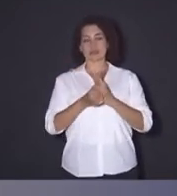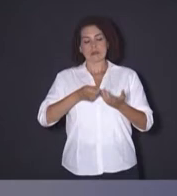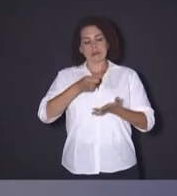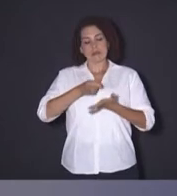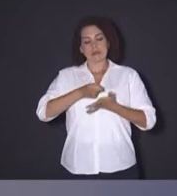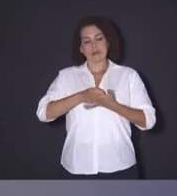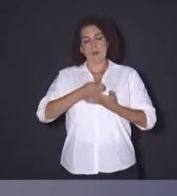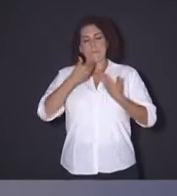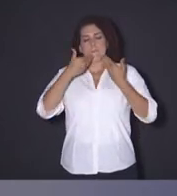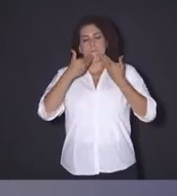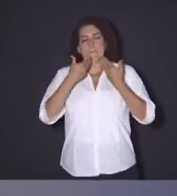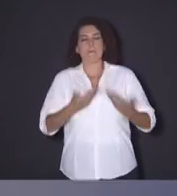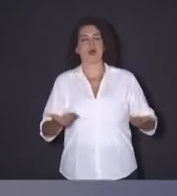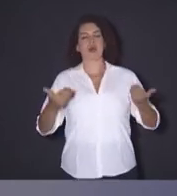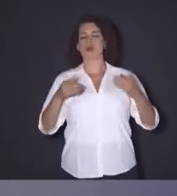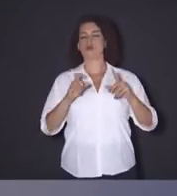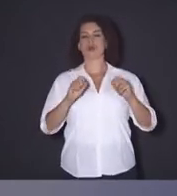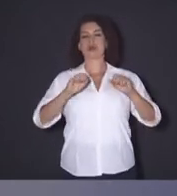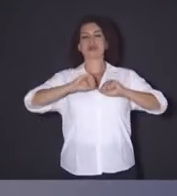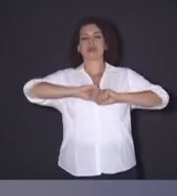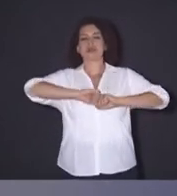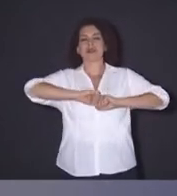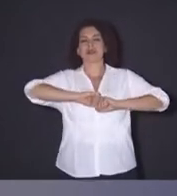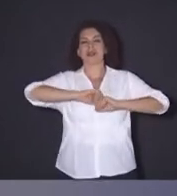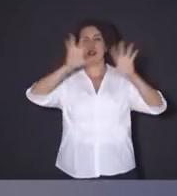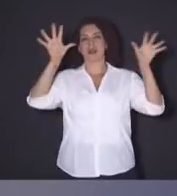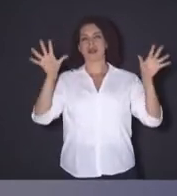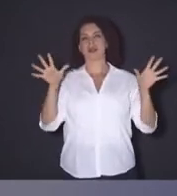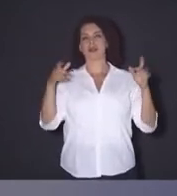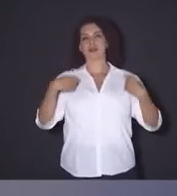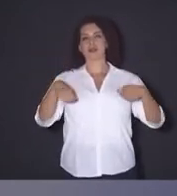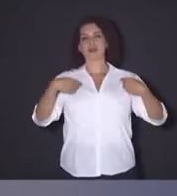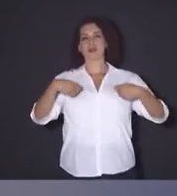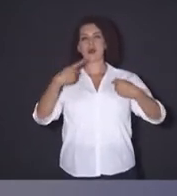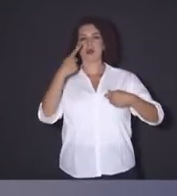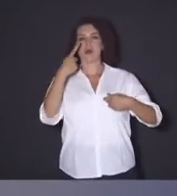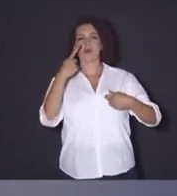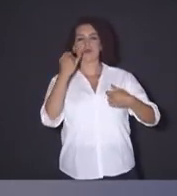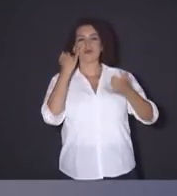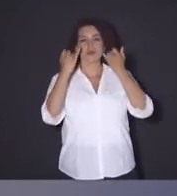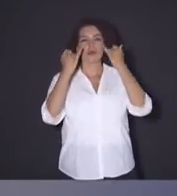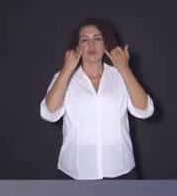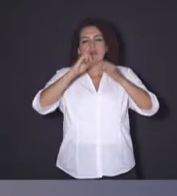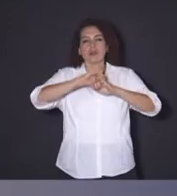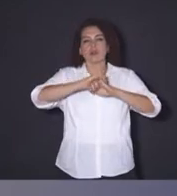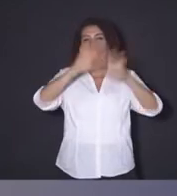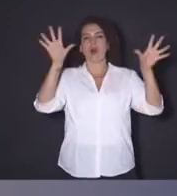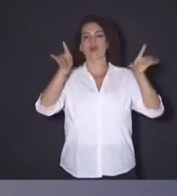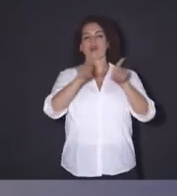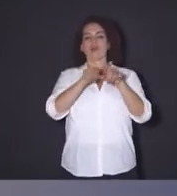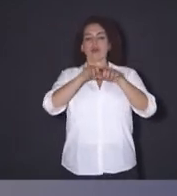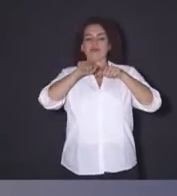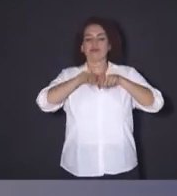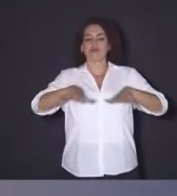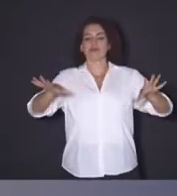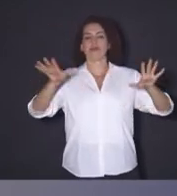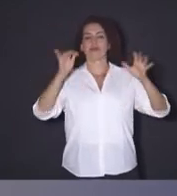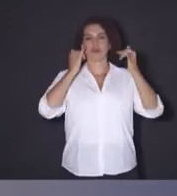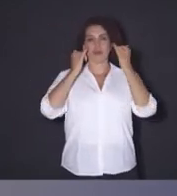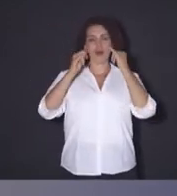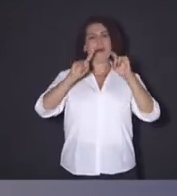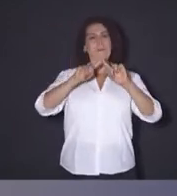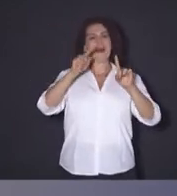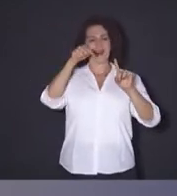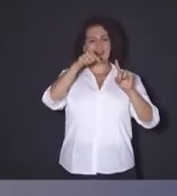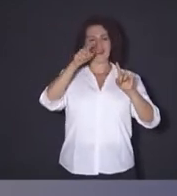compartilhamento, que estabelece como rotina a distribuição da informação. Mas esse é um sonho antigo, que a